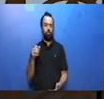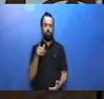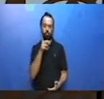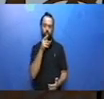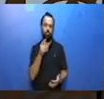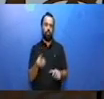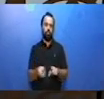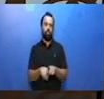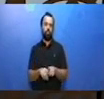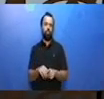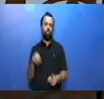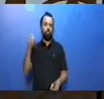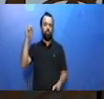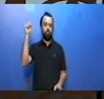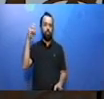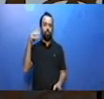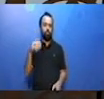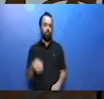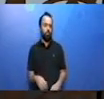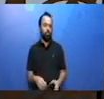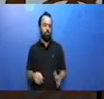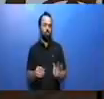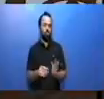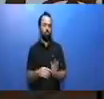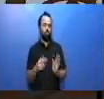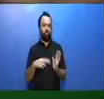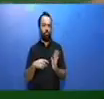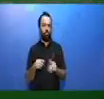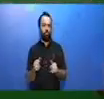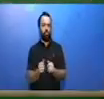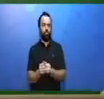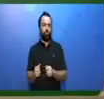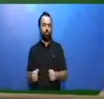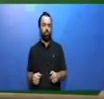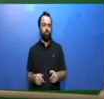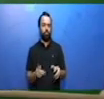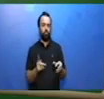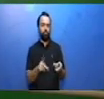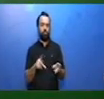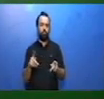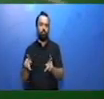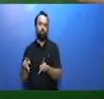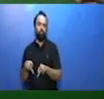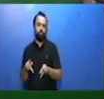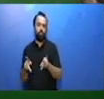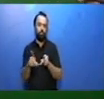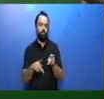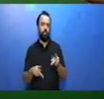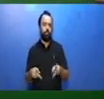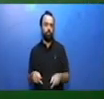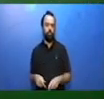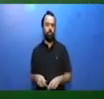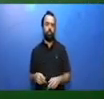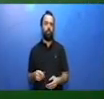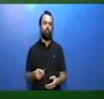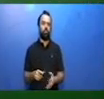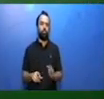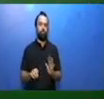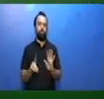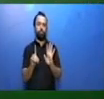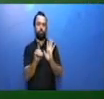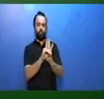Vamos acompanhar a leitura agora com a professora? Olha lá, a população dos bairros da cidade tem direito a